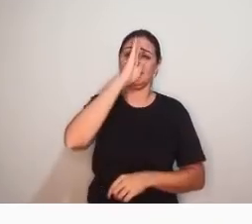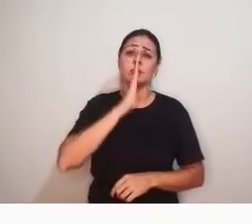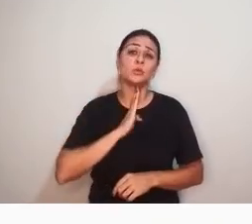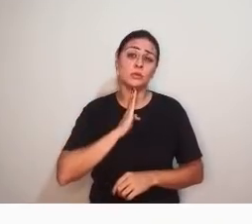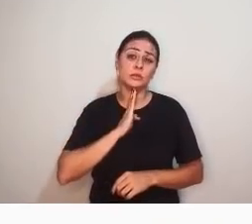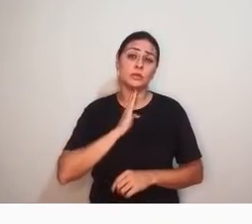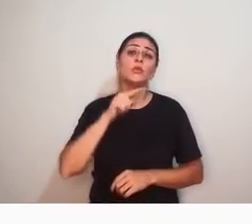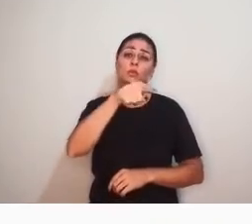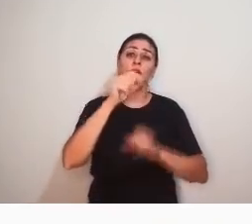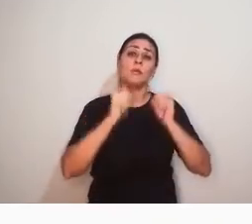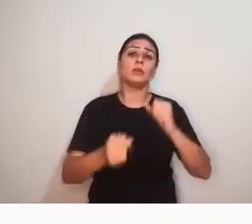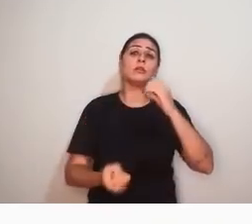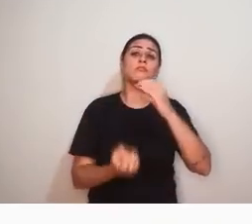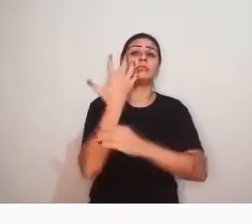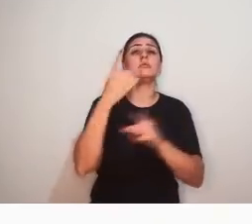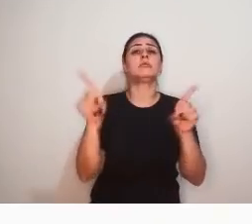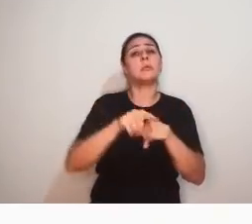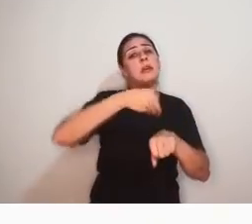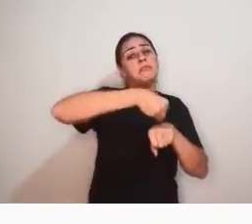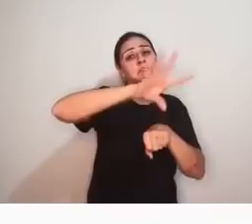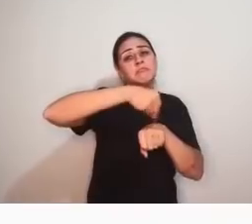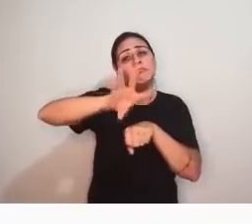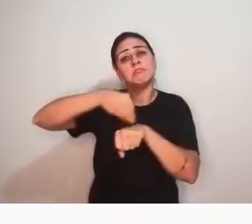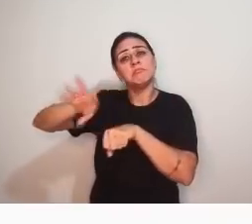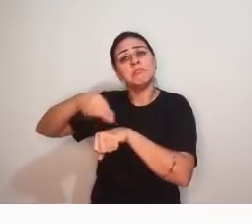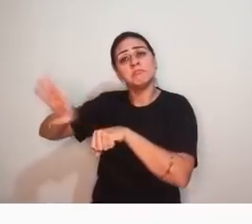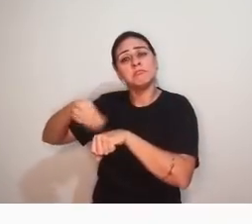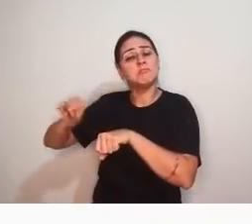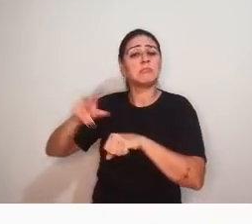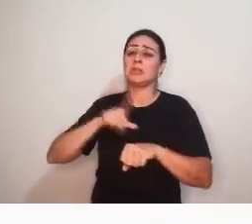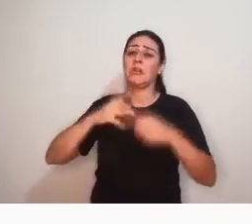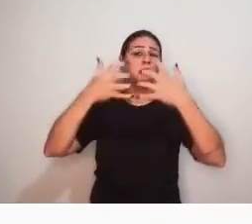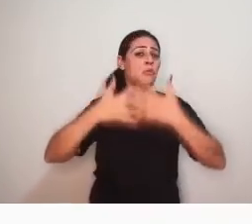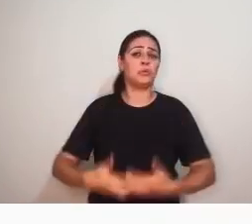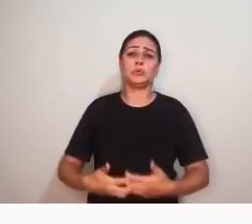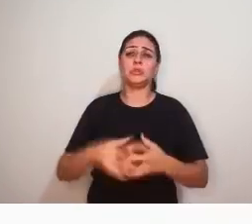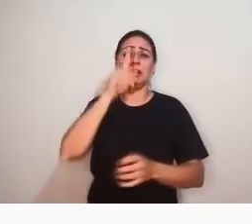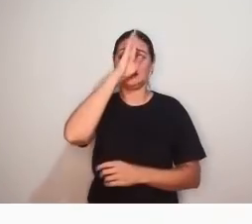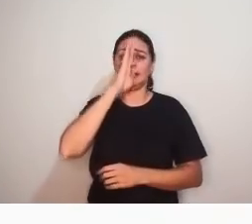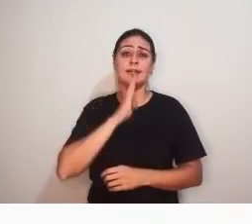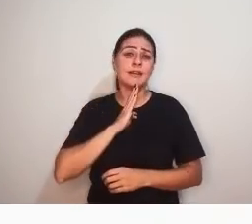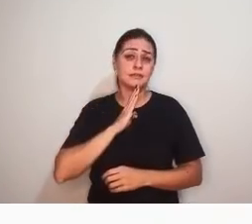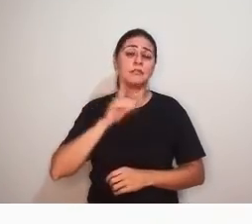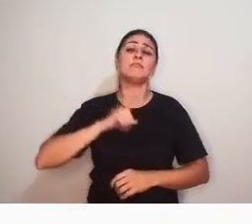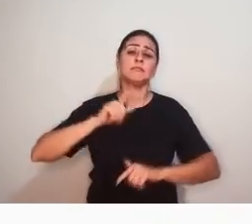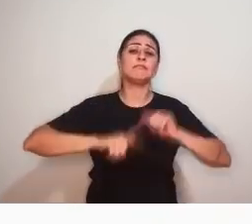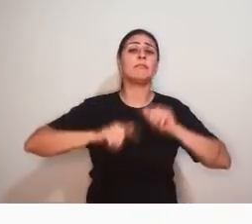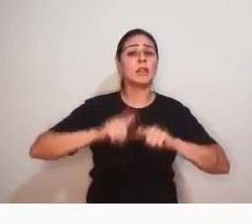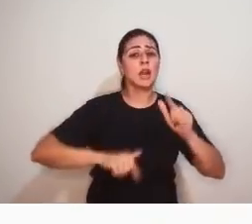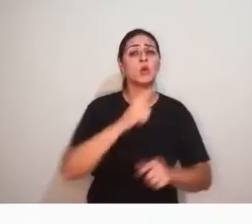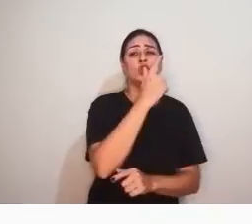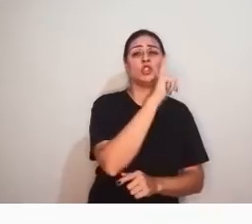algumas funcionalidades, a plataforma é gratuita, você pode criar e compartilhar, tá? Ela tem todas as funcionalidades no formato